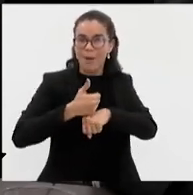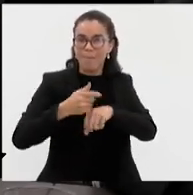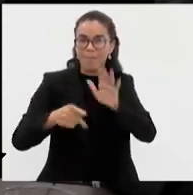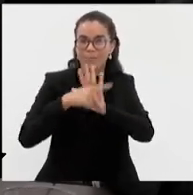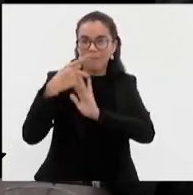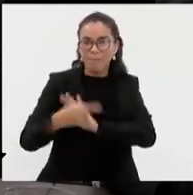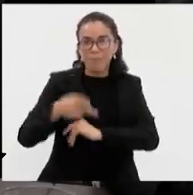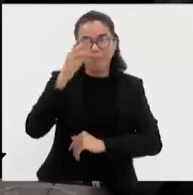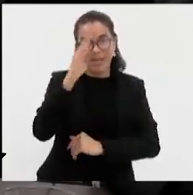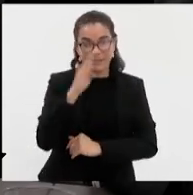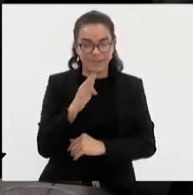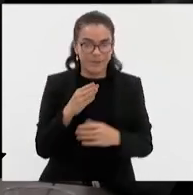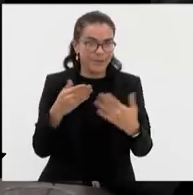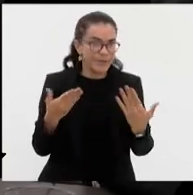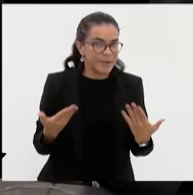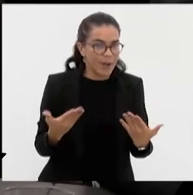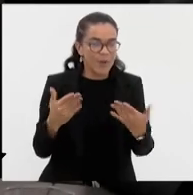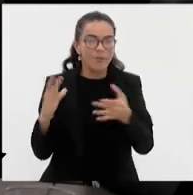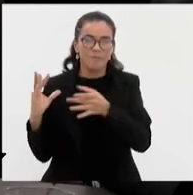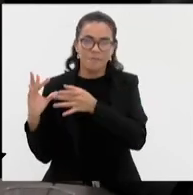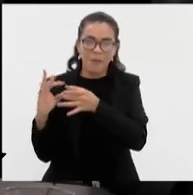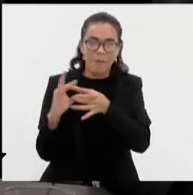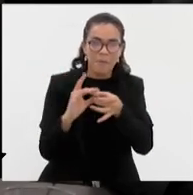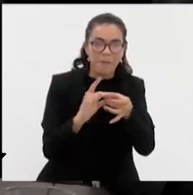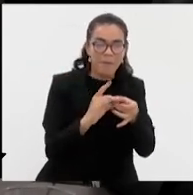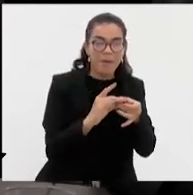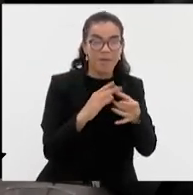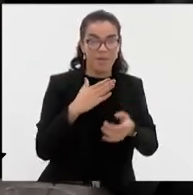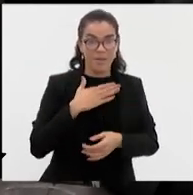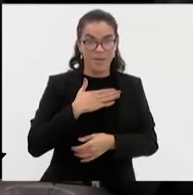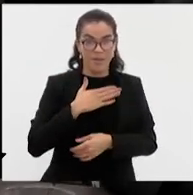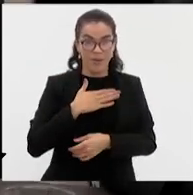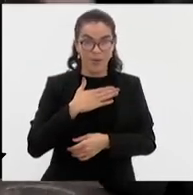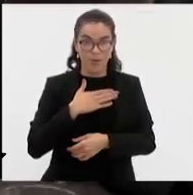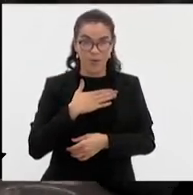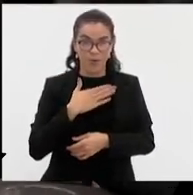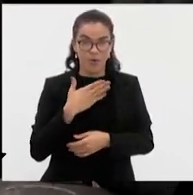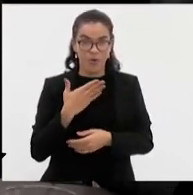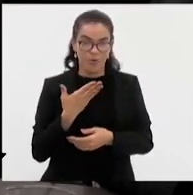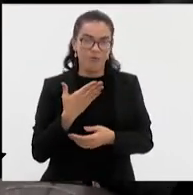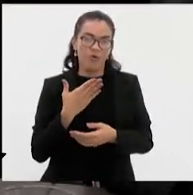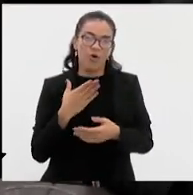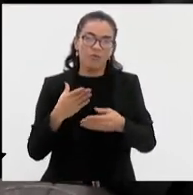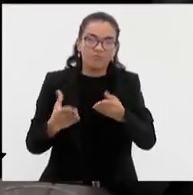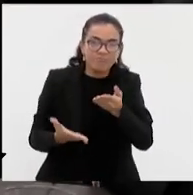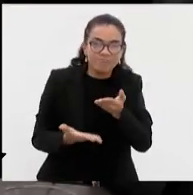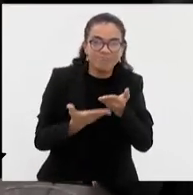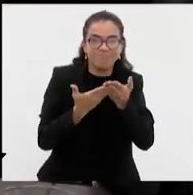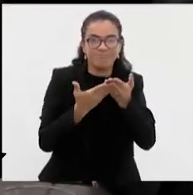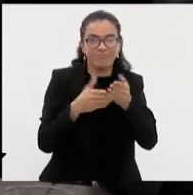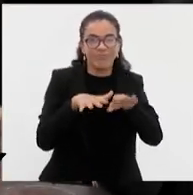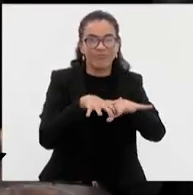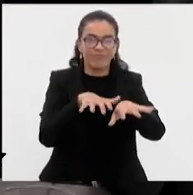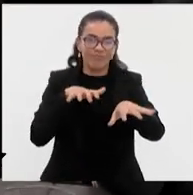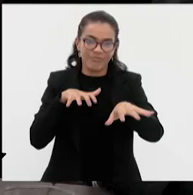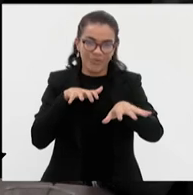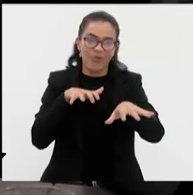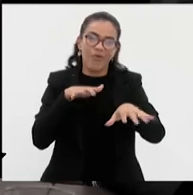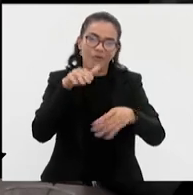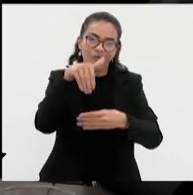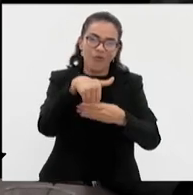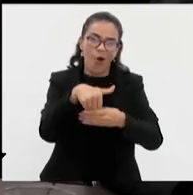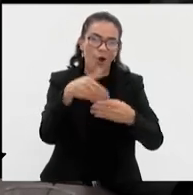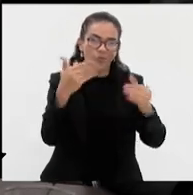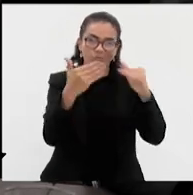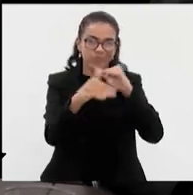Brasil. Então, nesse sentido, eu vou deixar aqui consignado um voto distinto